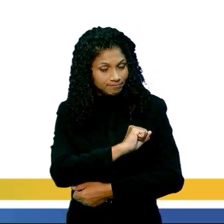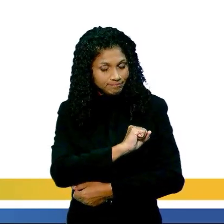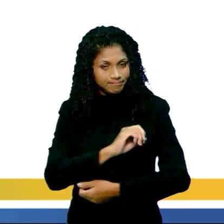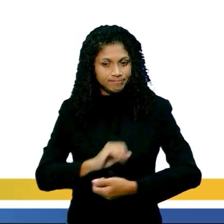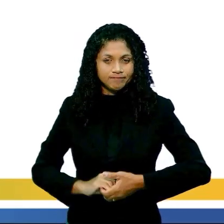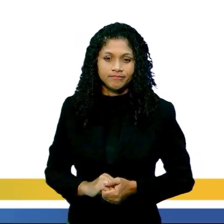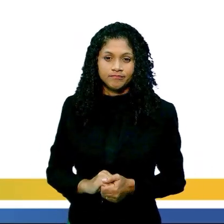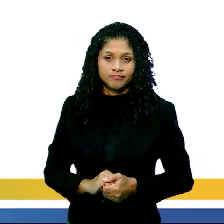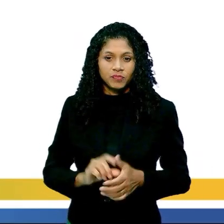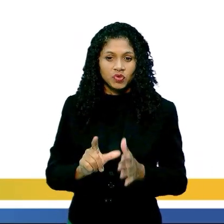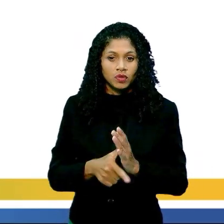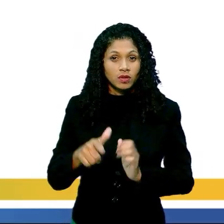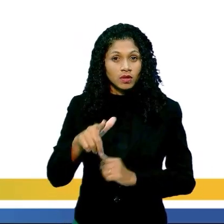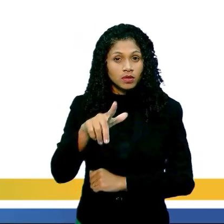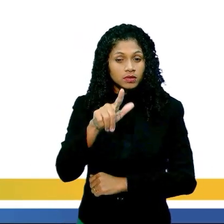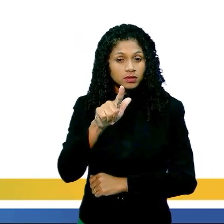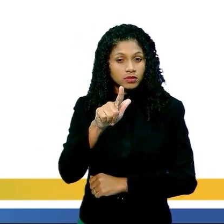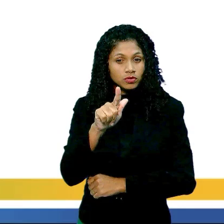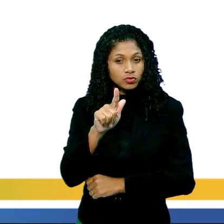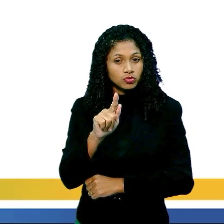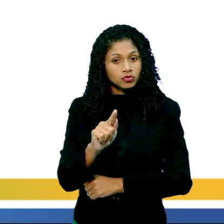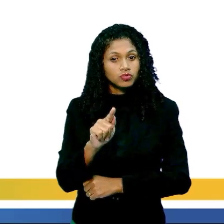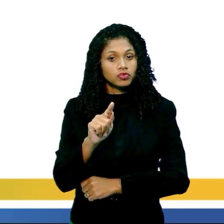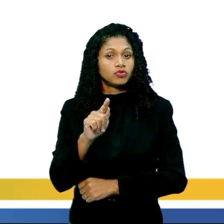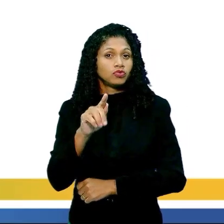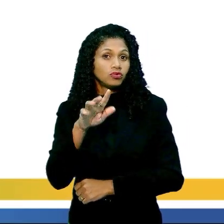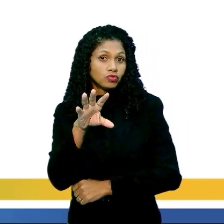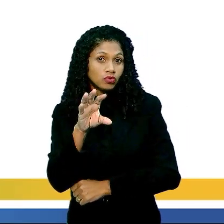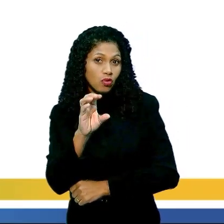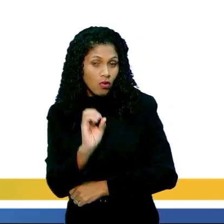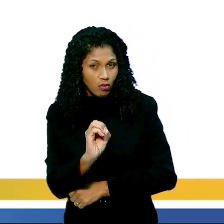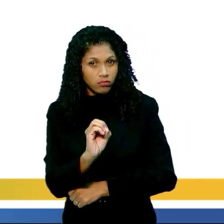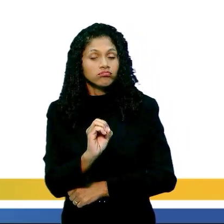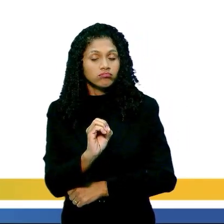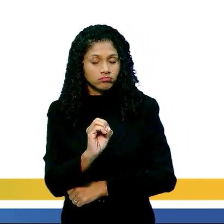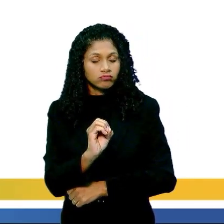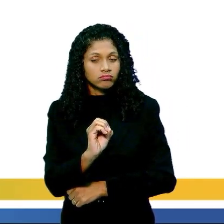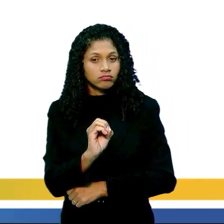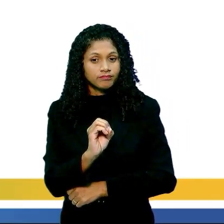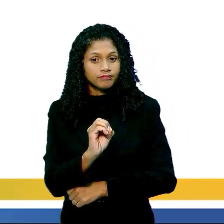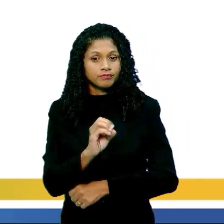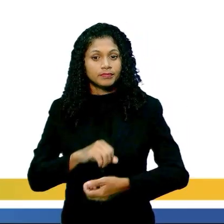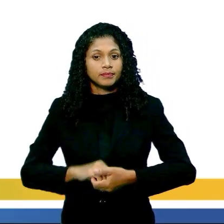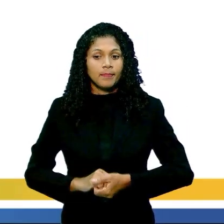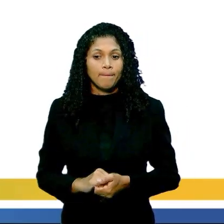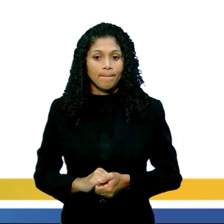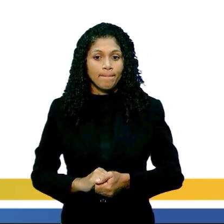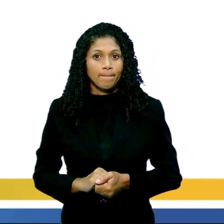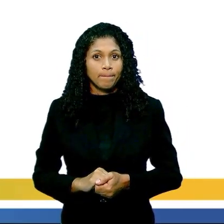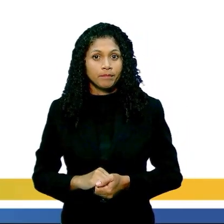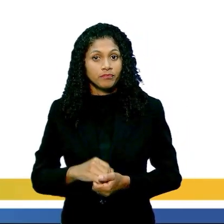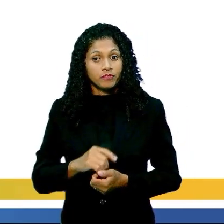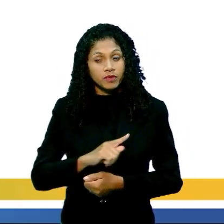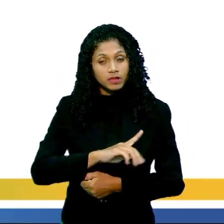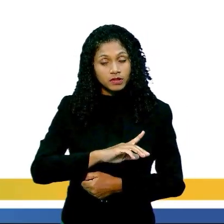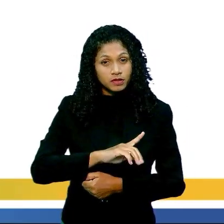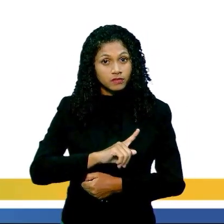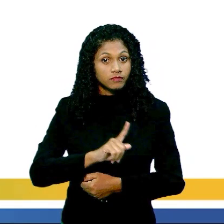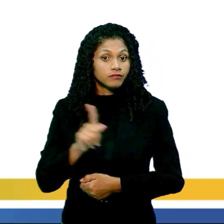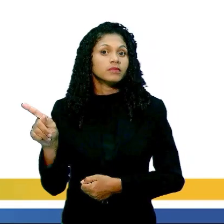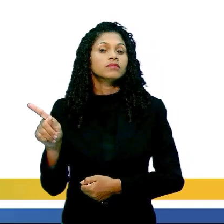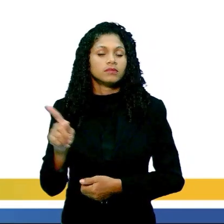Na próxima, nós temos duas pessoas, a Thaís e o Tiago, e o verbo é o go, né? Eles